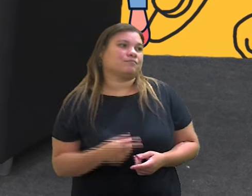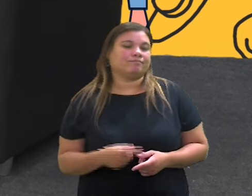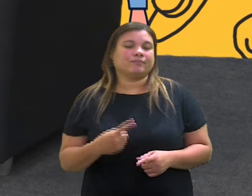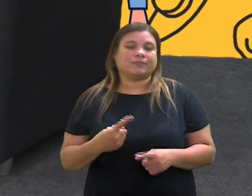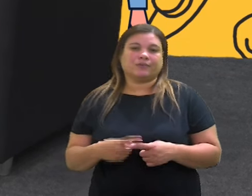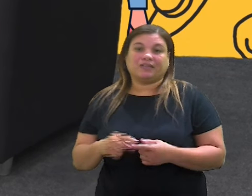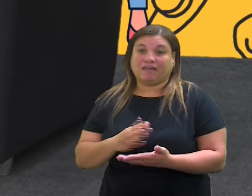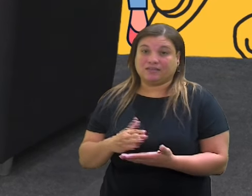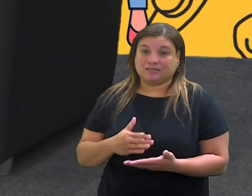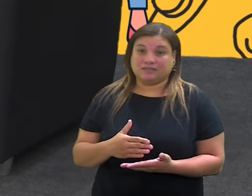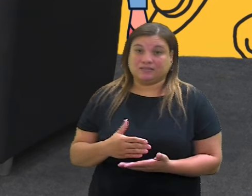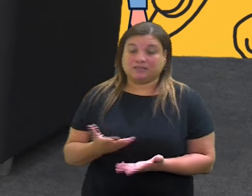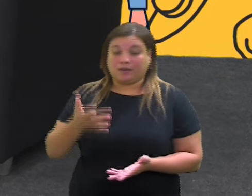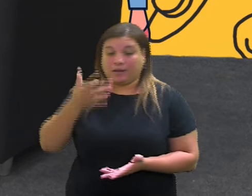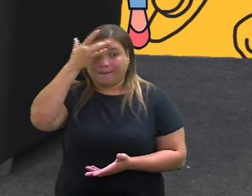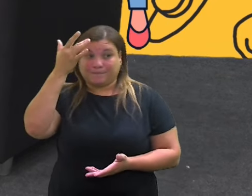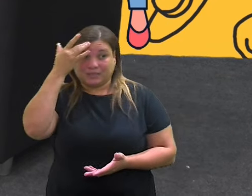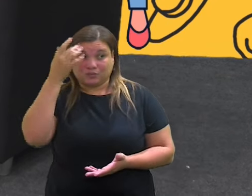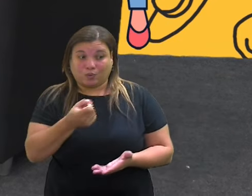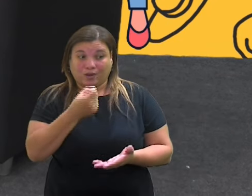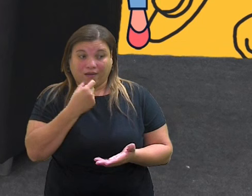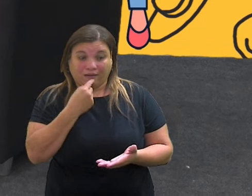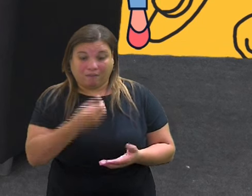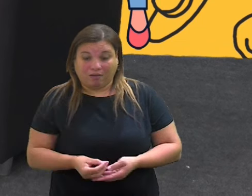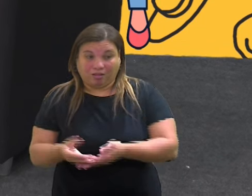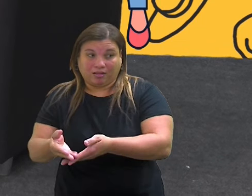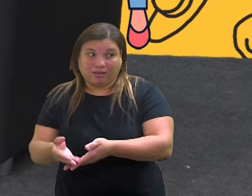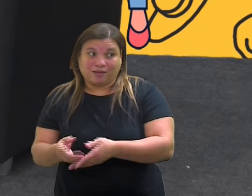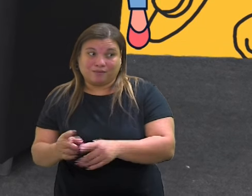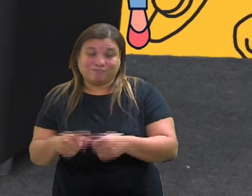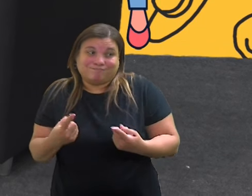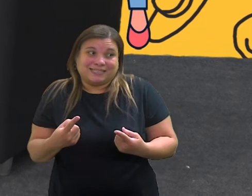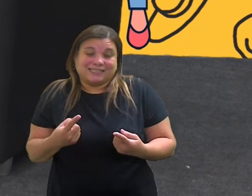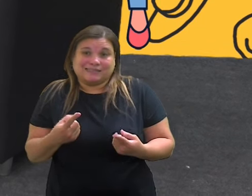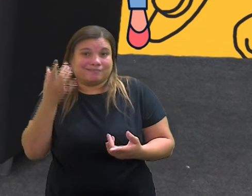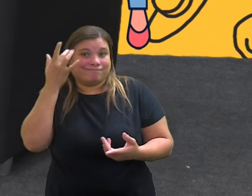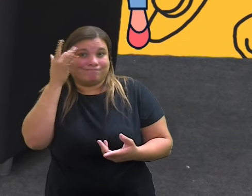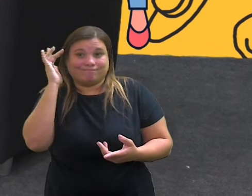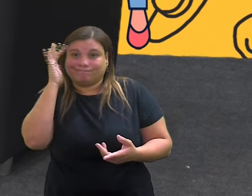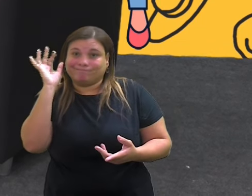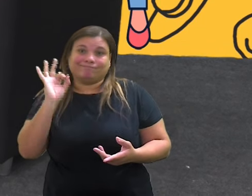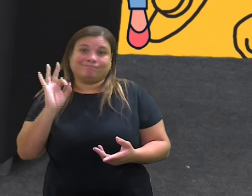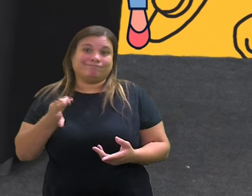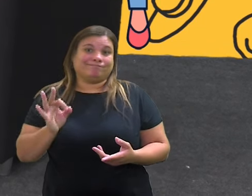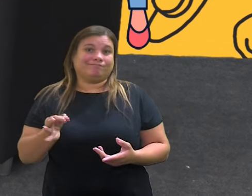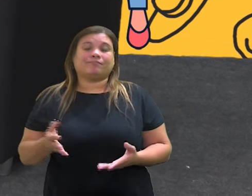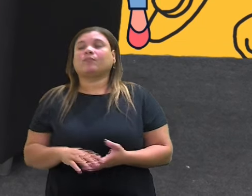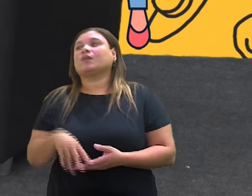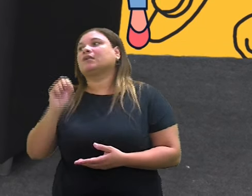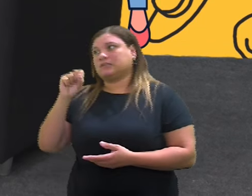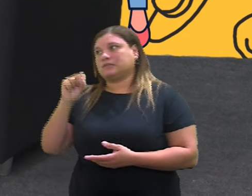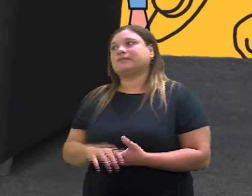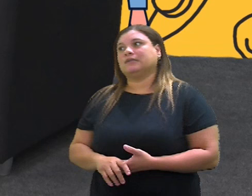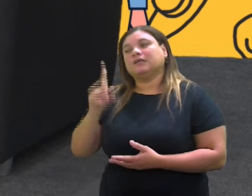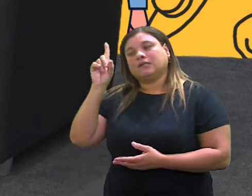cachorro. Acaba medicando o animal, às vezes, sem precisar ou até mesmo pode provocar intoxicações